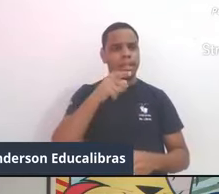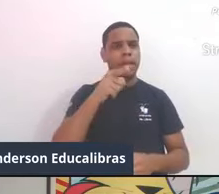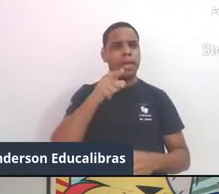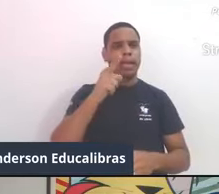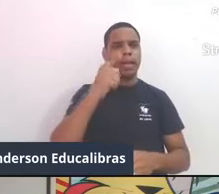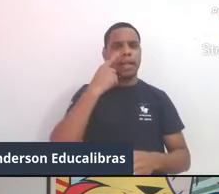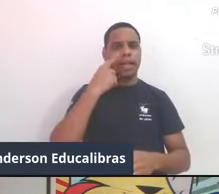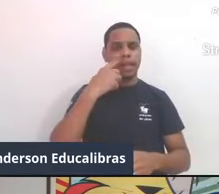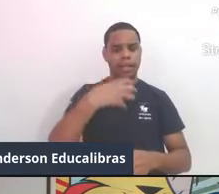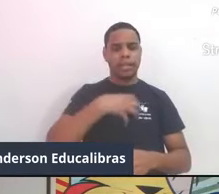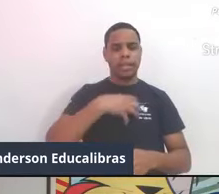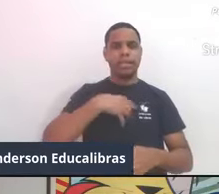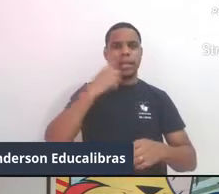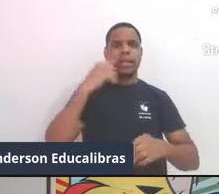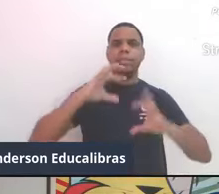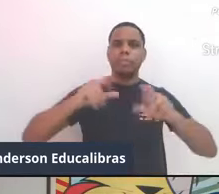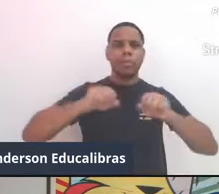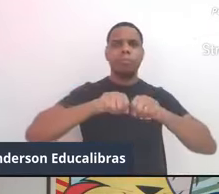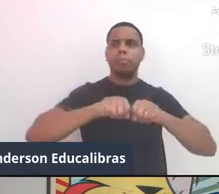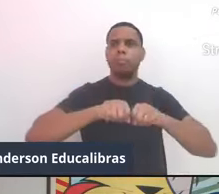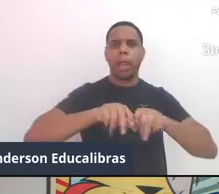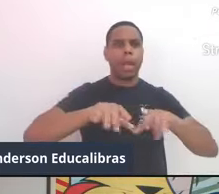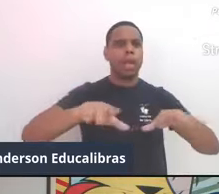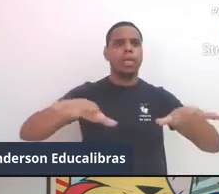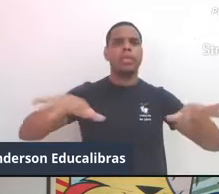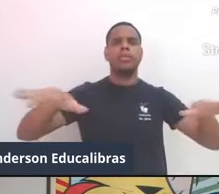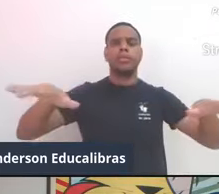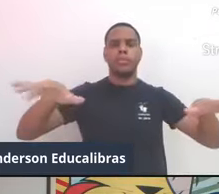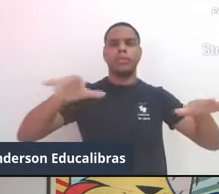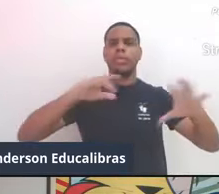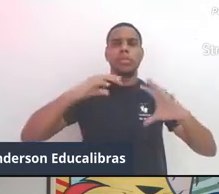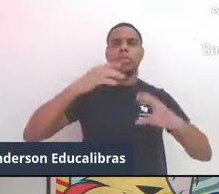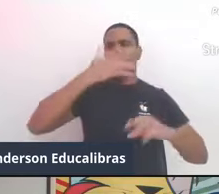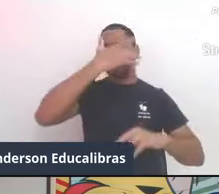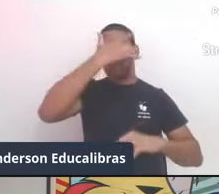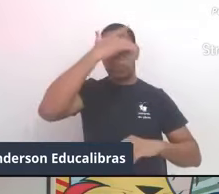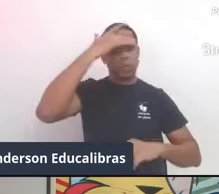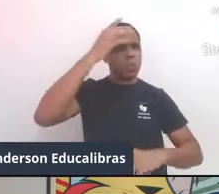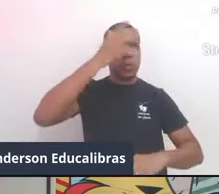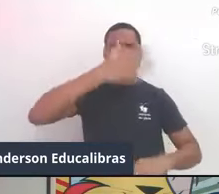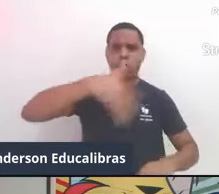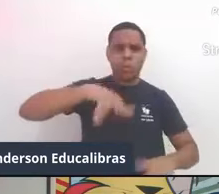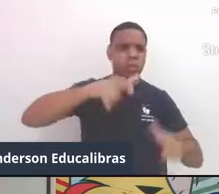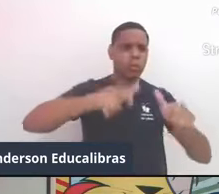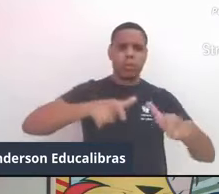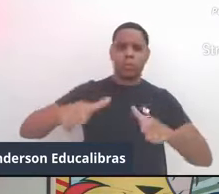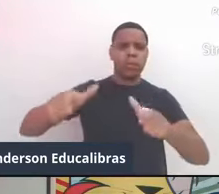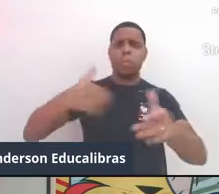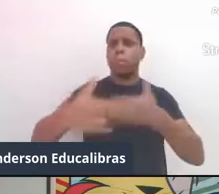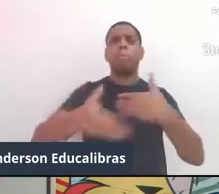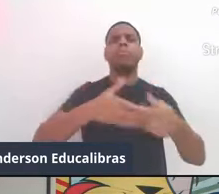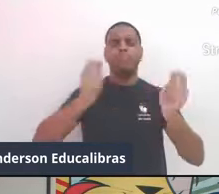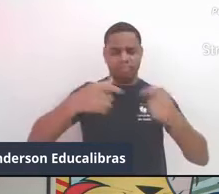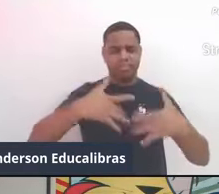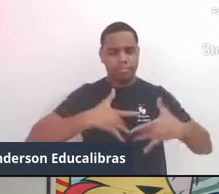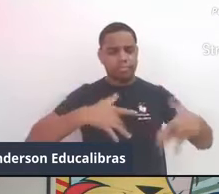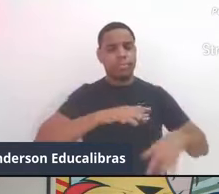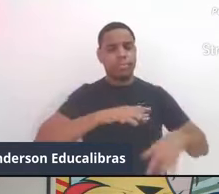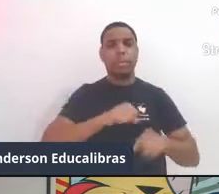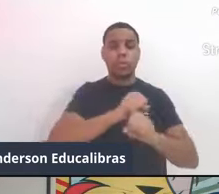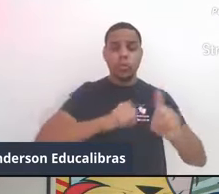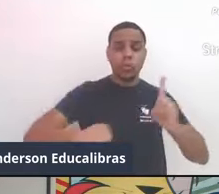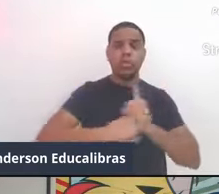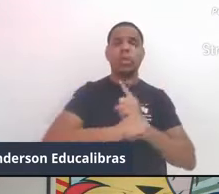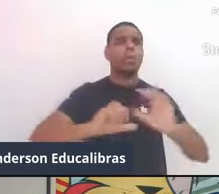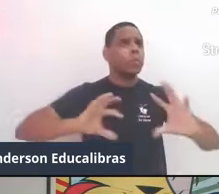de caráter transversal. Ela vale para todas as pessoas, em todos os lugares, vale para todas as sociedades,